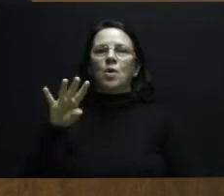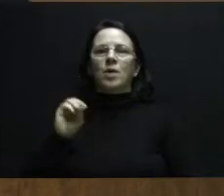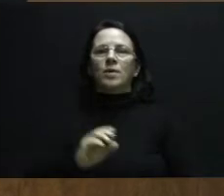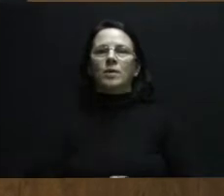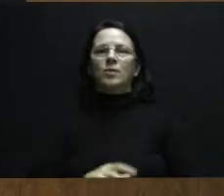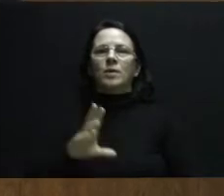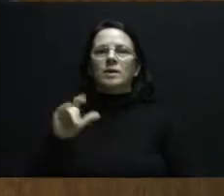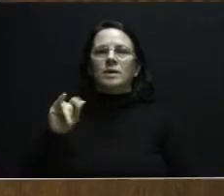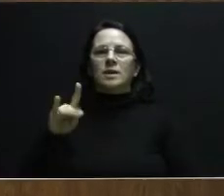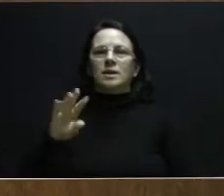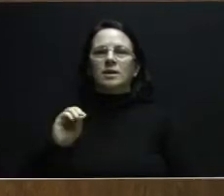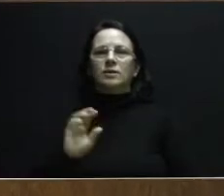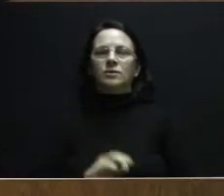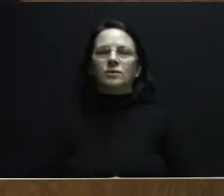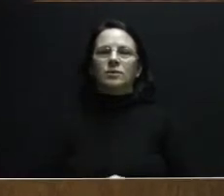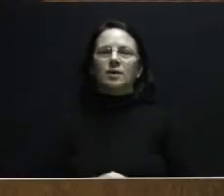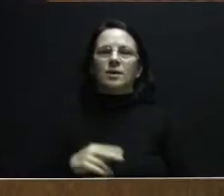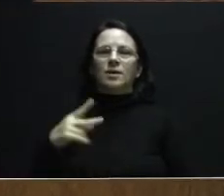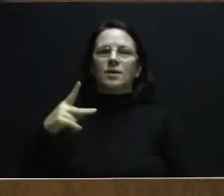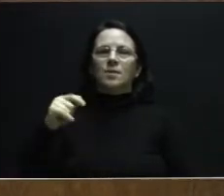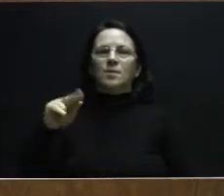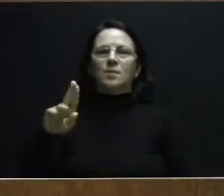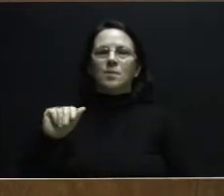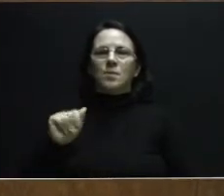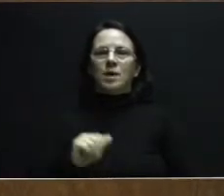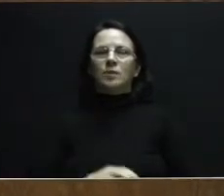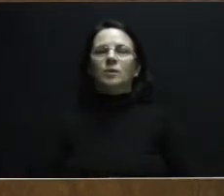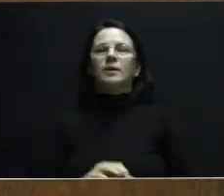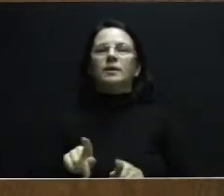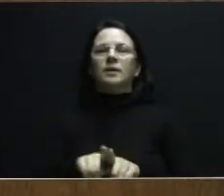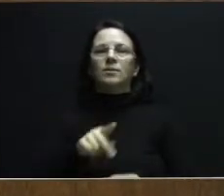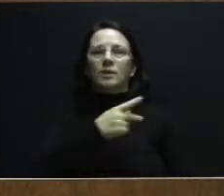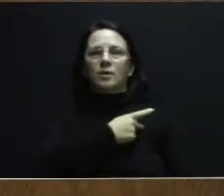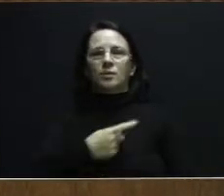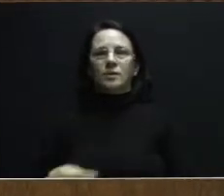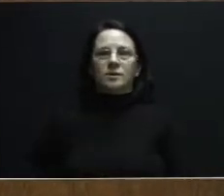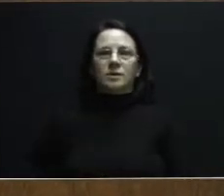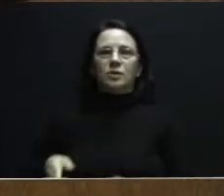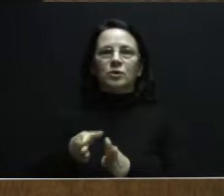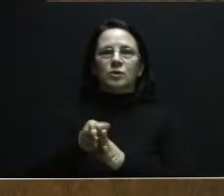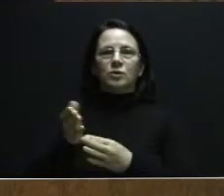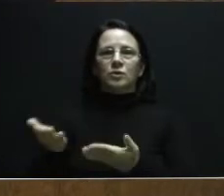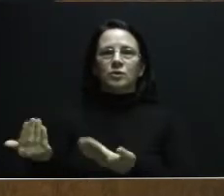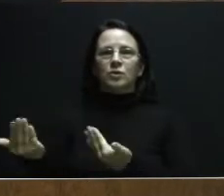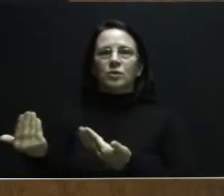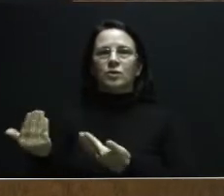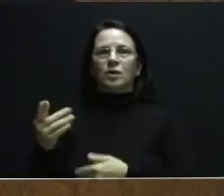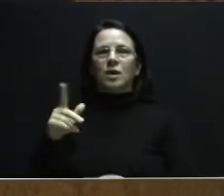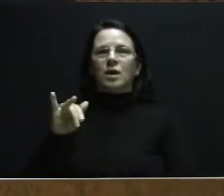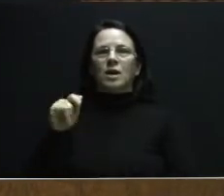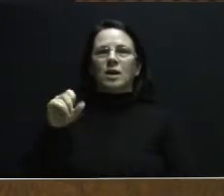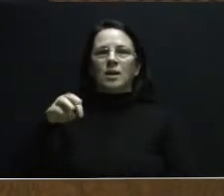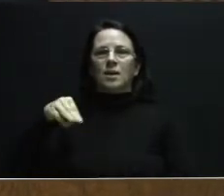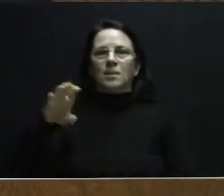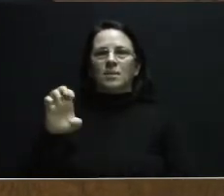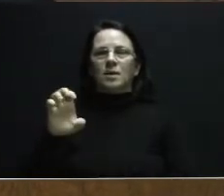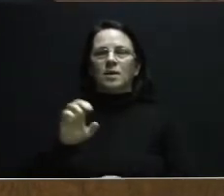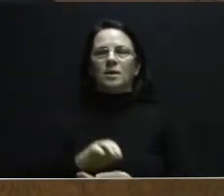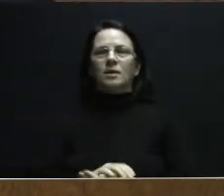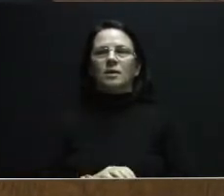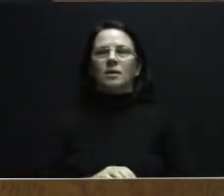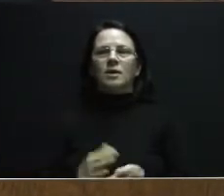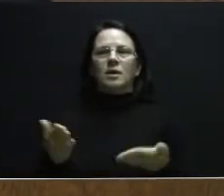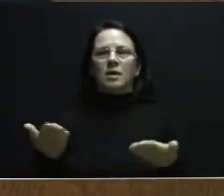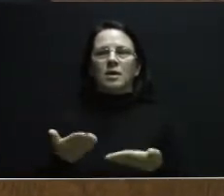Sérgio Calçados, Pádua, e também do presidente do Conselho da Juventude, Guilherme Amaral. Neste